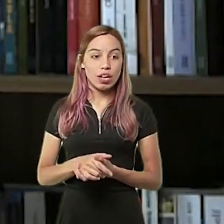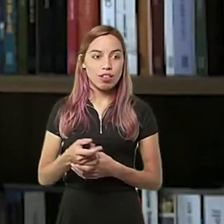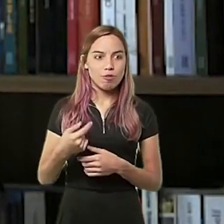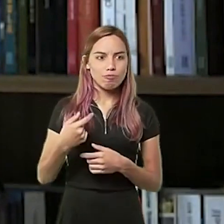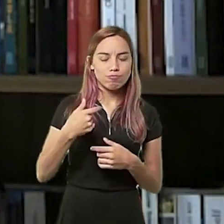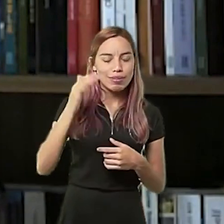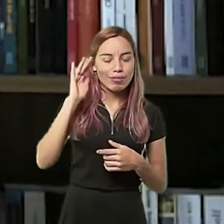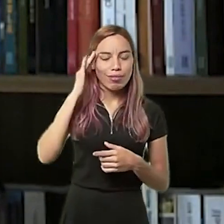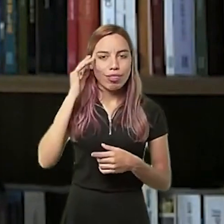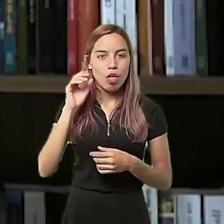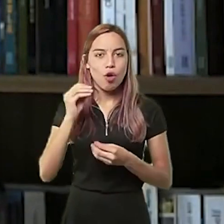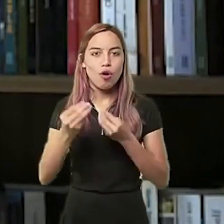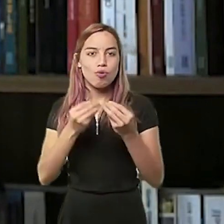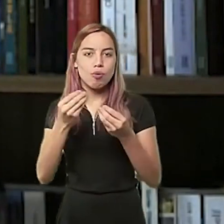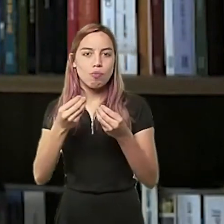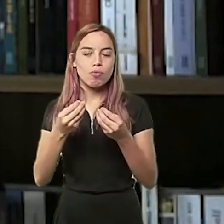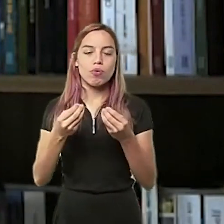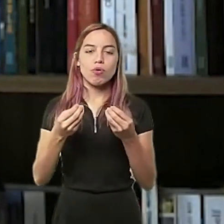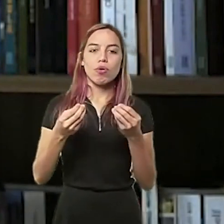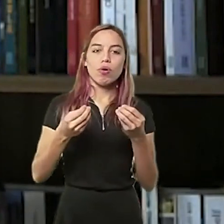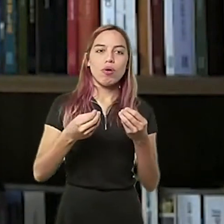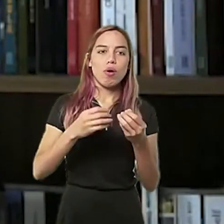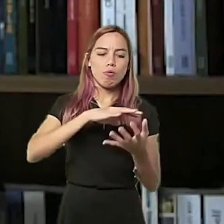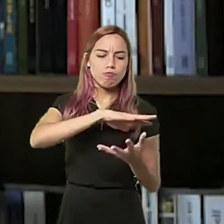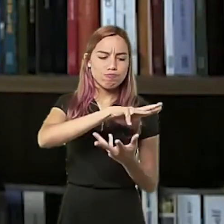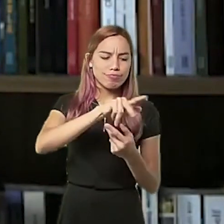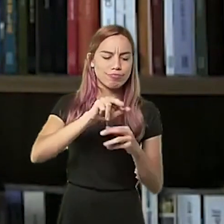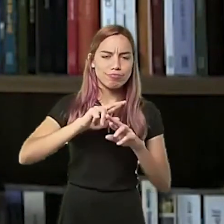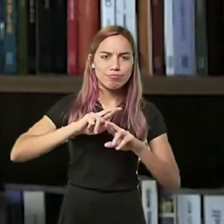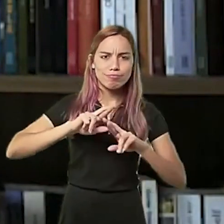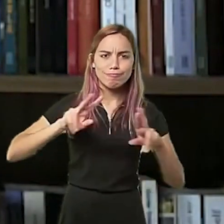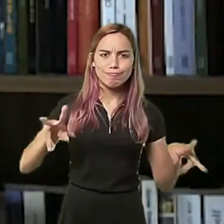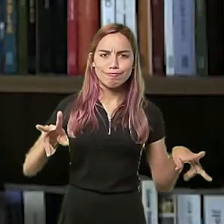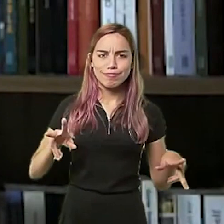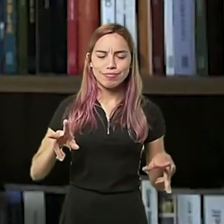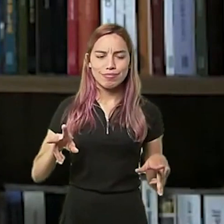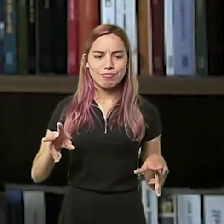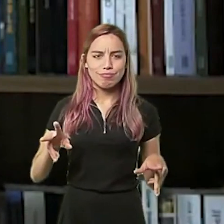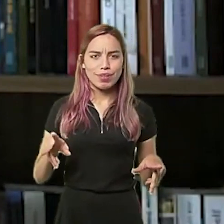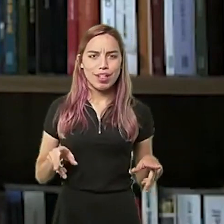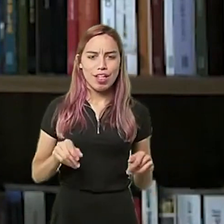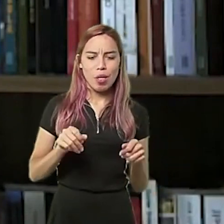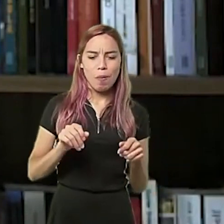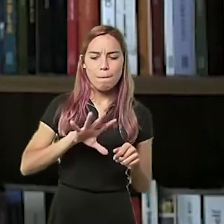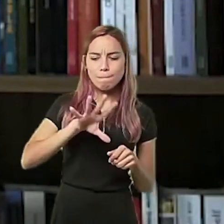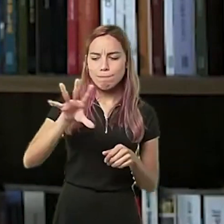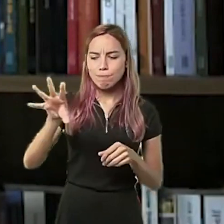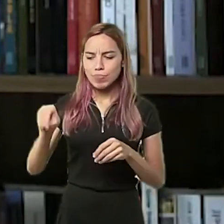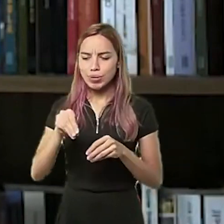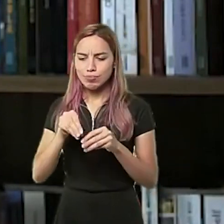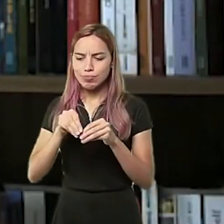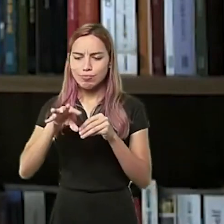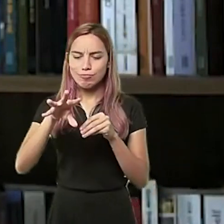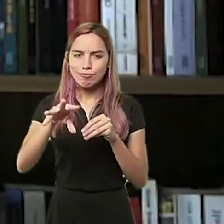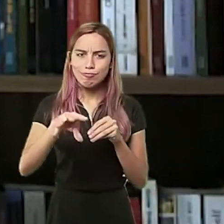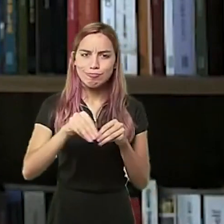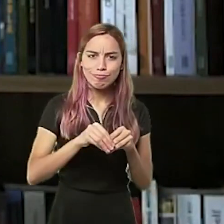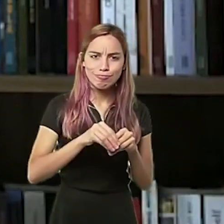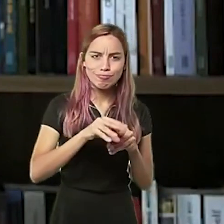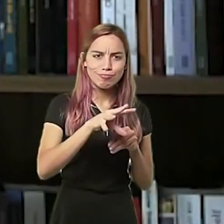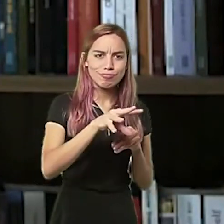o Brasil. E de alguma forma desemboca nas coisas que eu escrevo. Acho que minha zona de